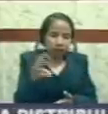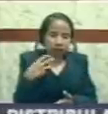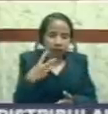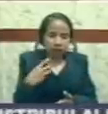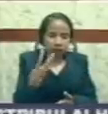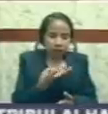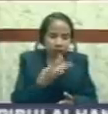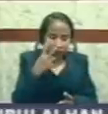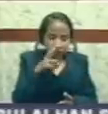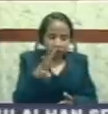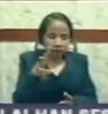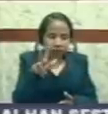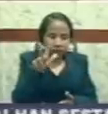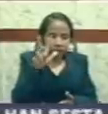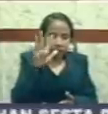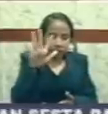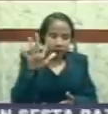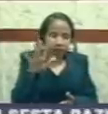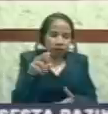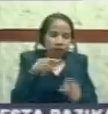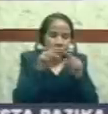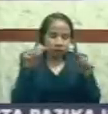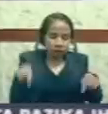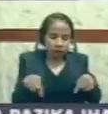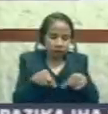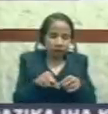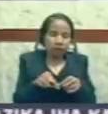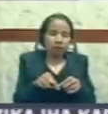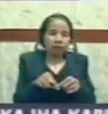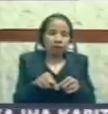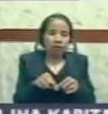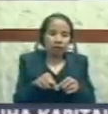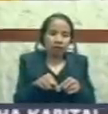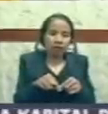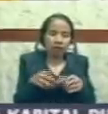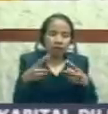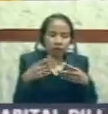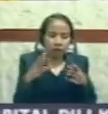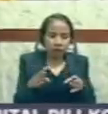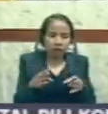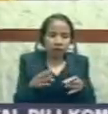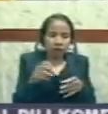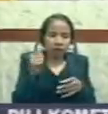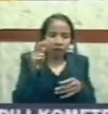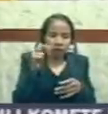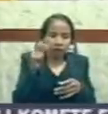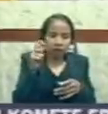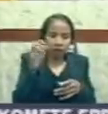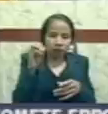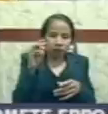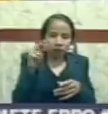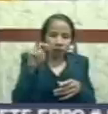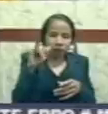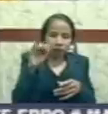em 5, né? Tabela por referência. Nessa honra, senhor deputado Antônio Bianco explica, ona, cata, nesse latal, e artigo 5 e a linha